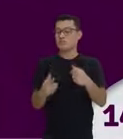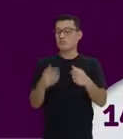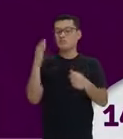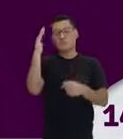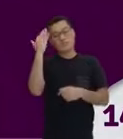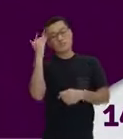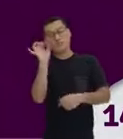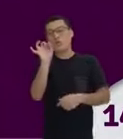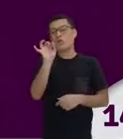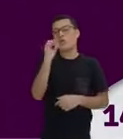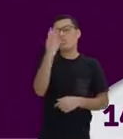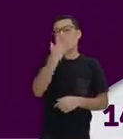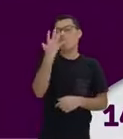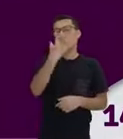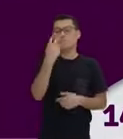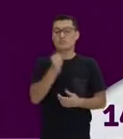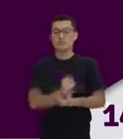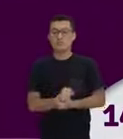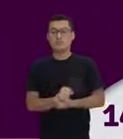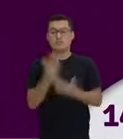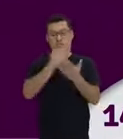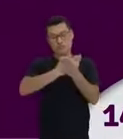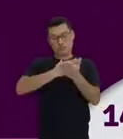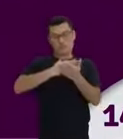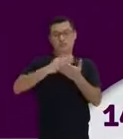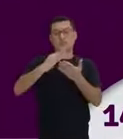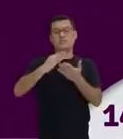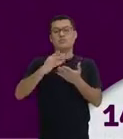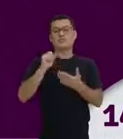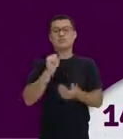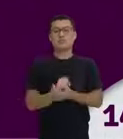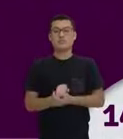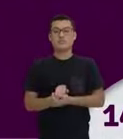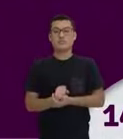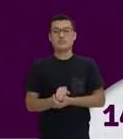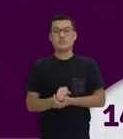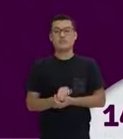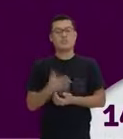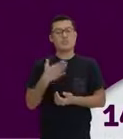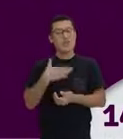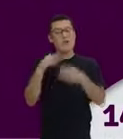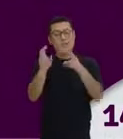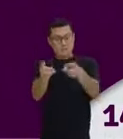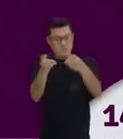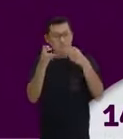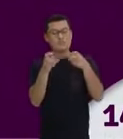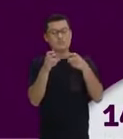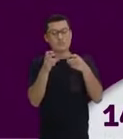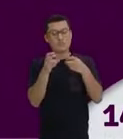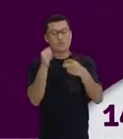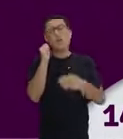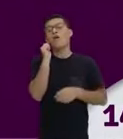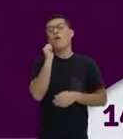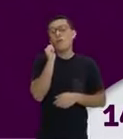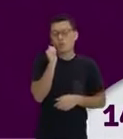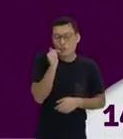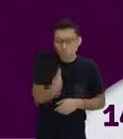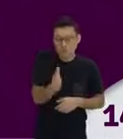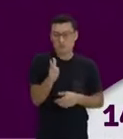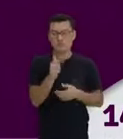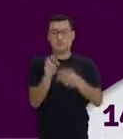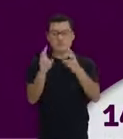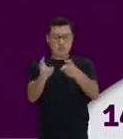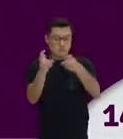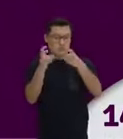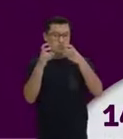entendimento sobre o que é música e da minha do afloramento da minha percepção é que eu vou conseguir